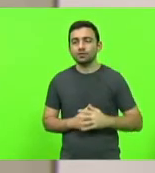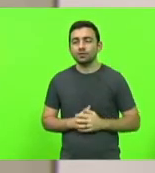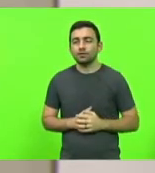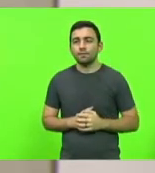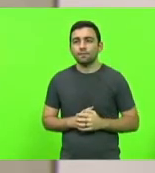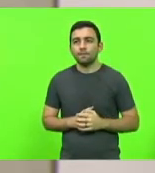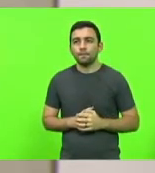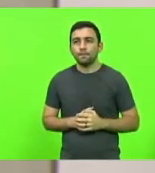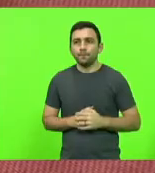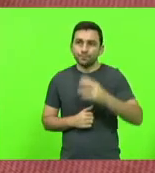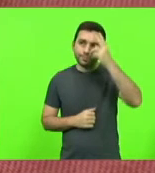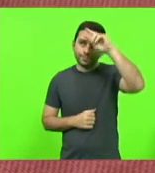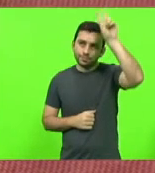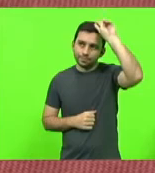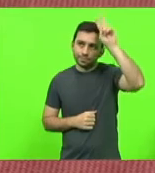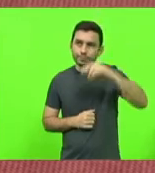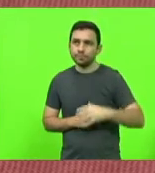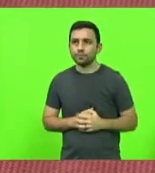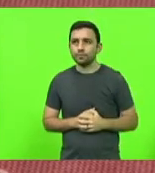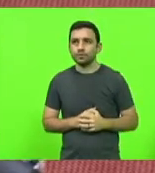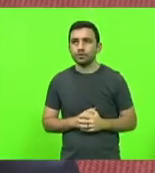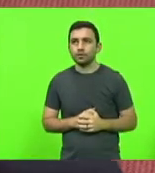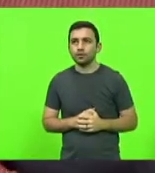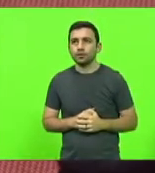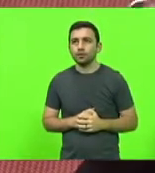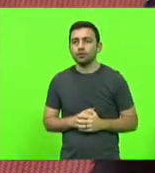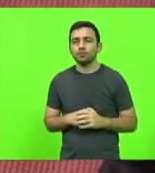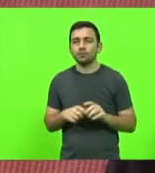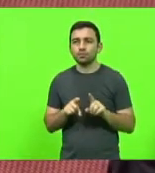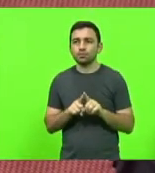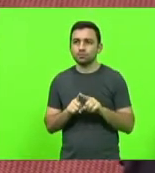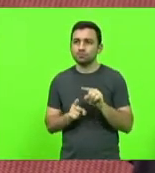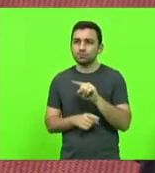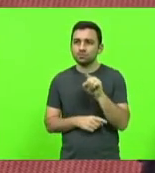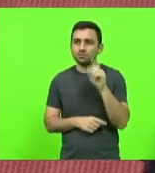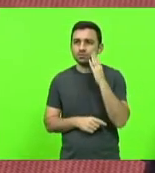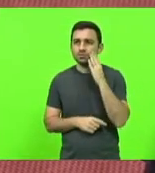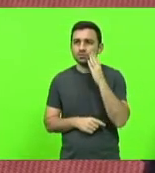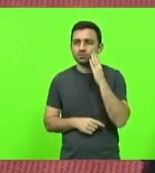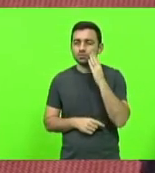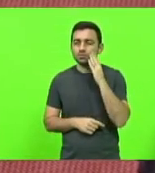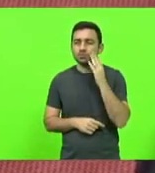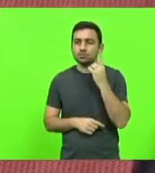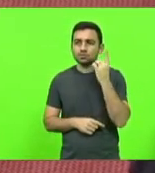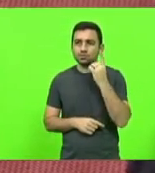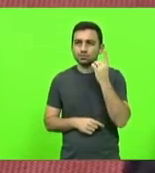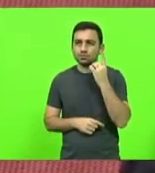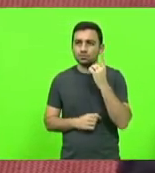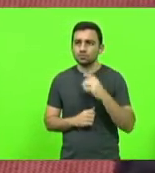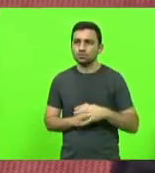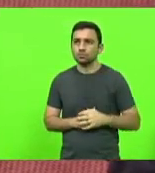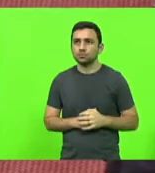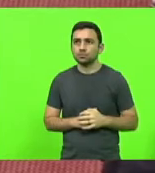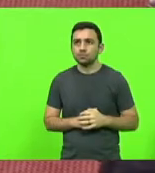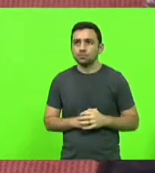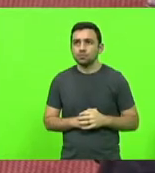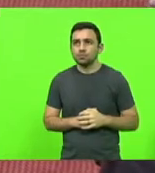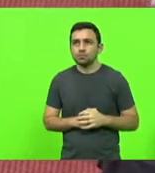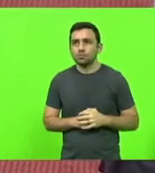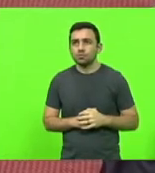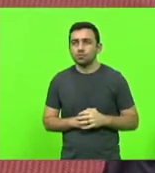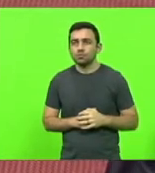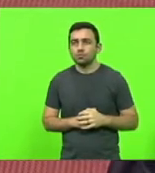doutor Vicente Caro Preso. É, para conhecimento das senhoras e senhores deputados, que